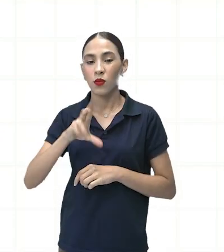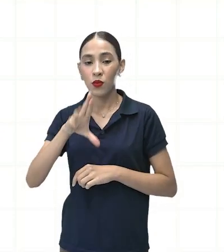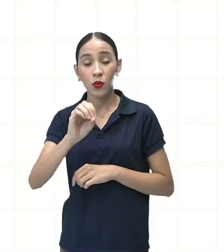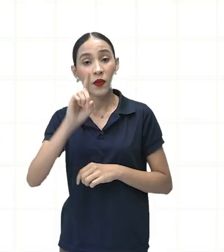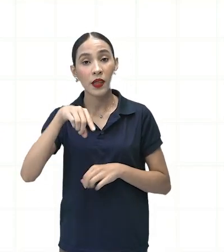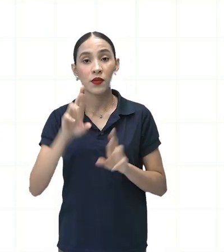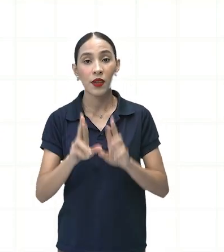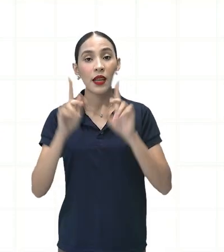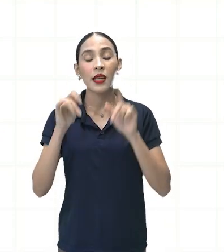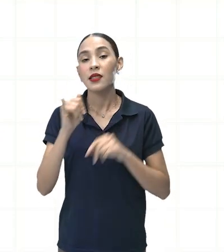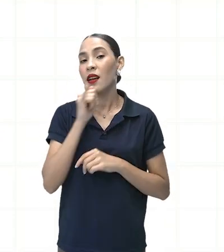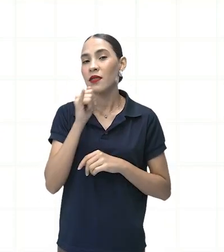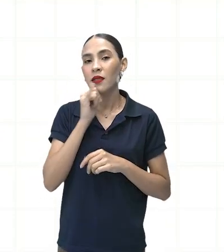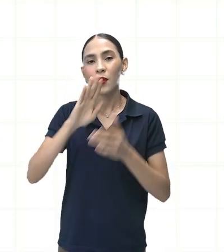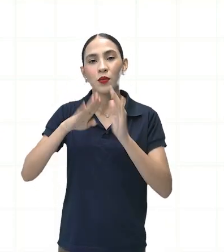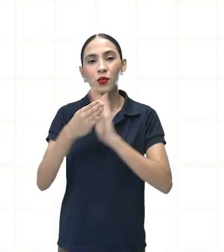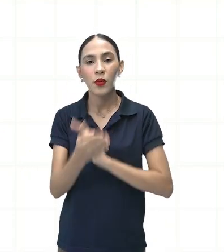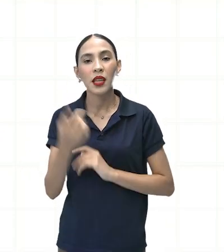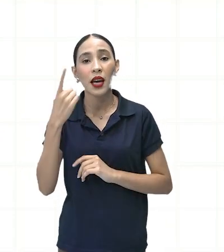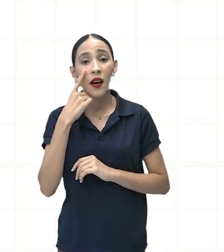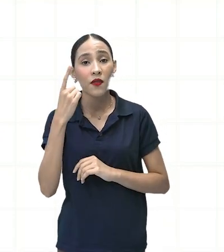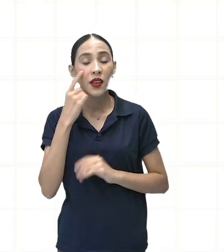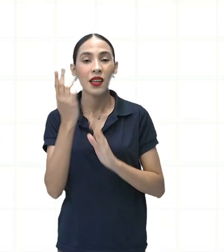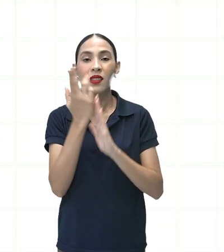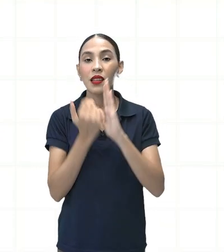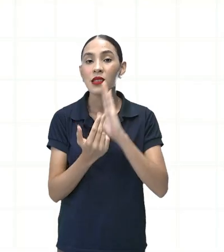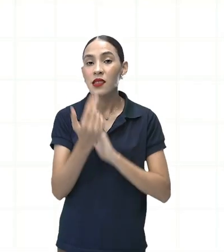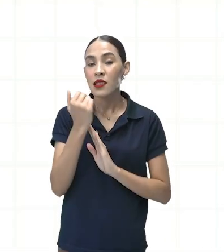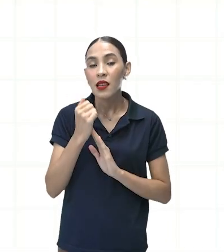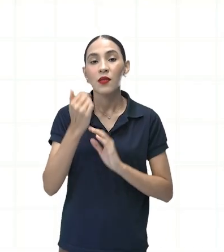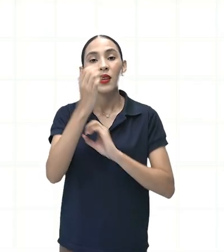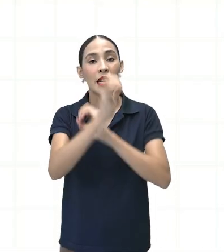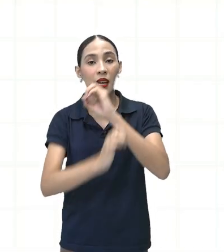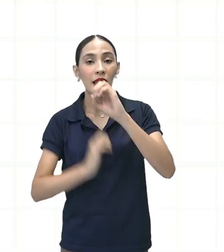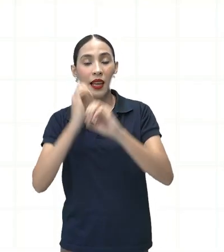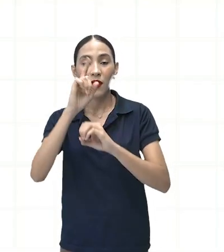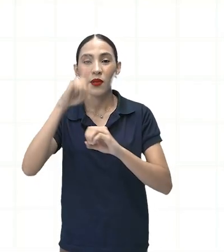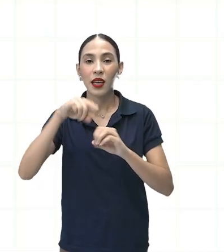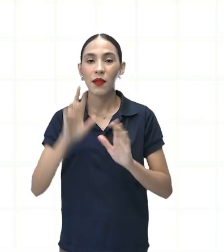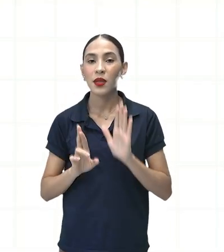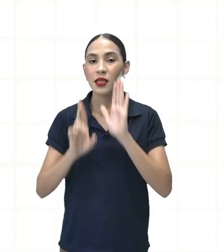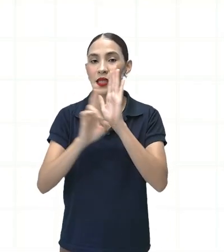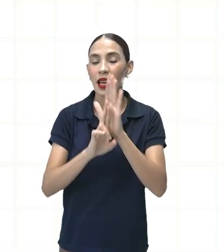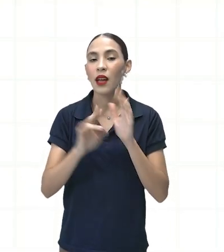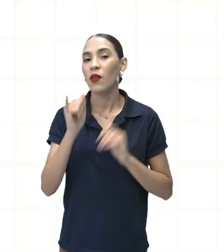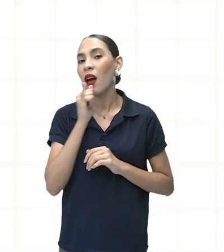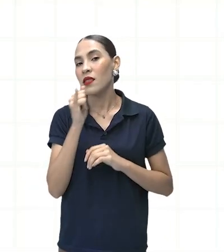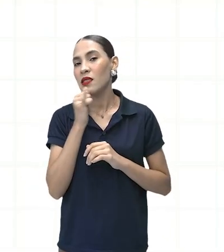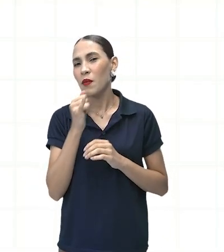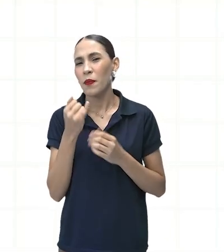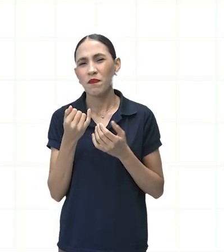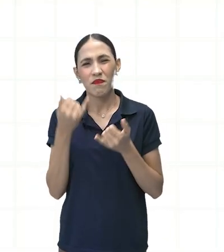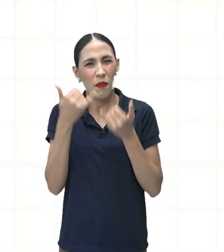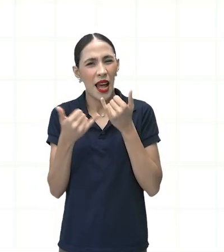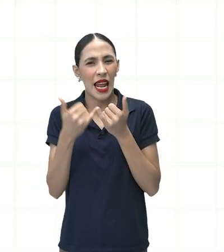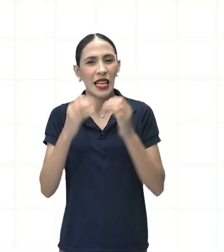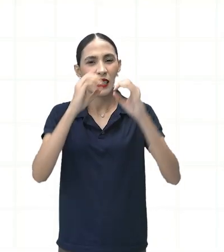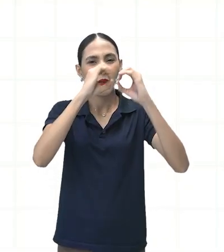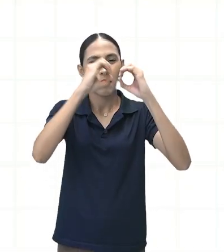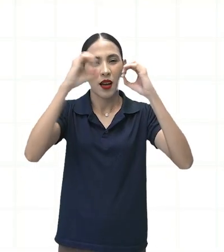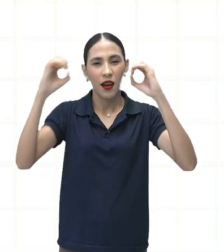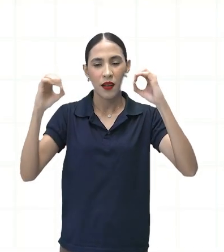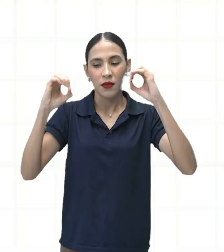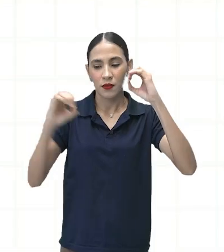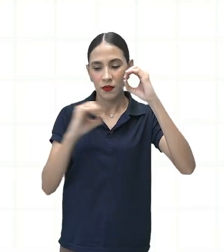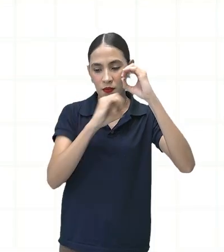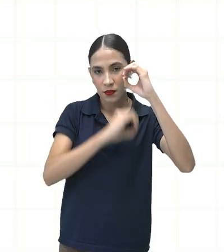bem diferente do que estamos acostumados a ver nos desenhos, onde os elétrons eles são representados como bolinhas, ou seja,